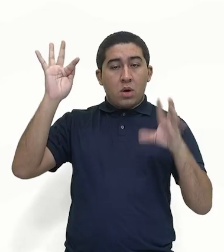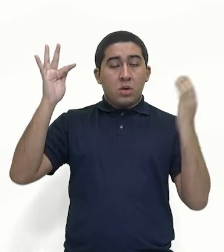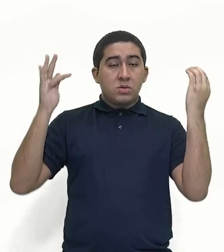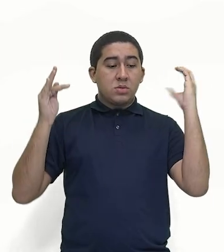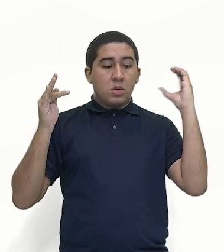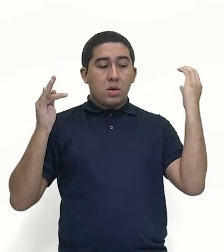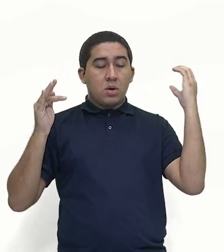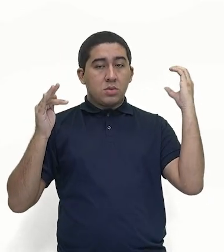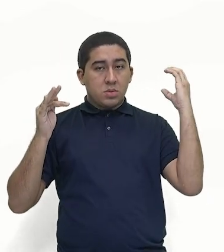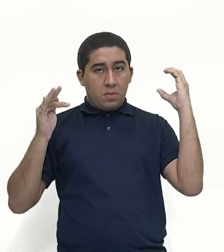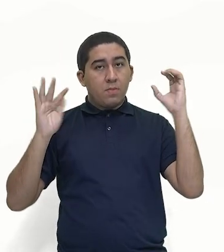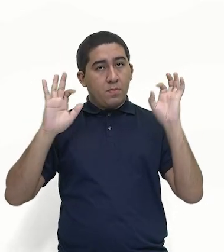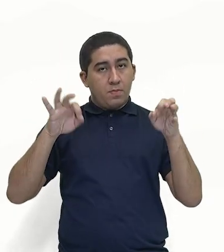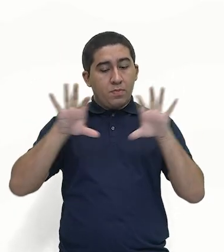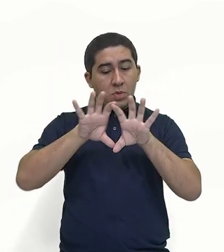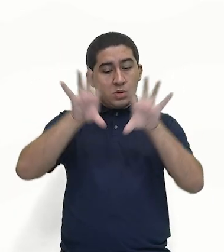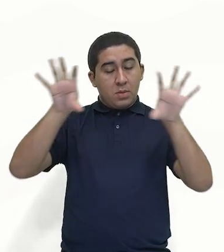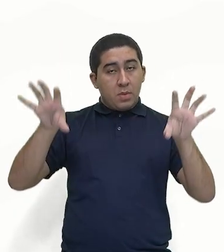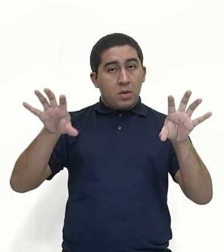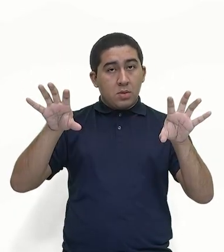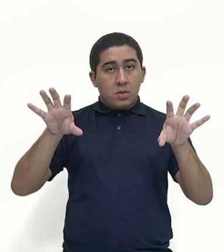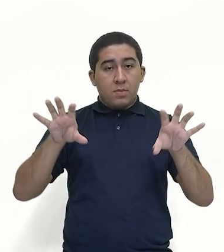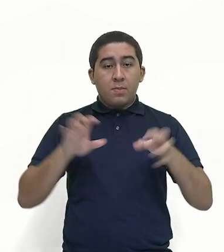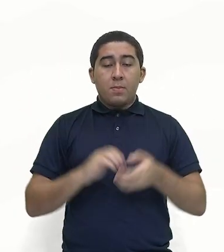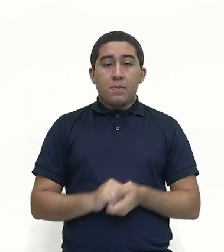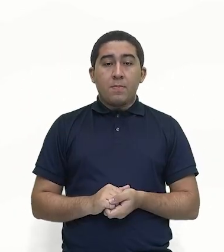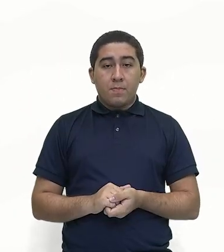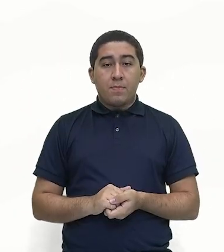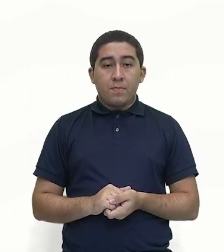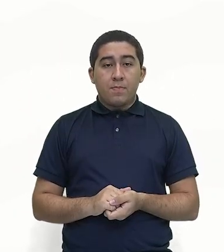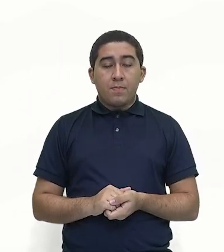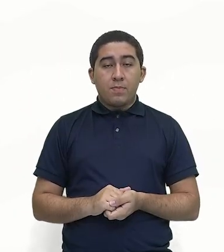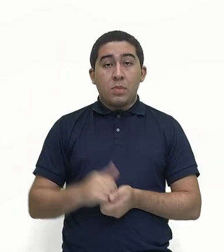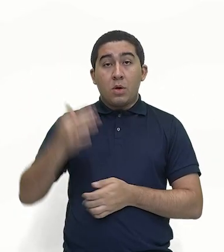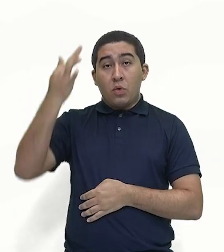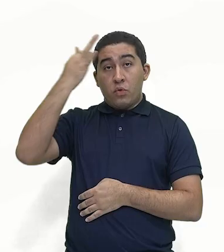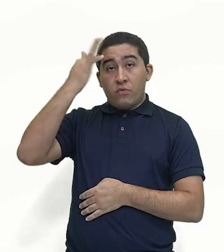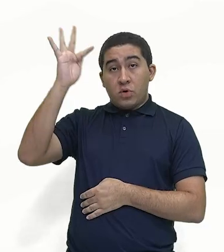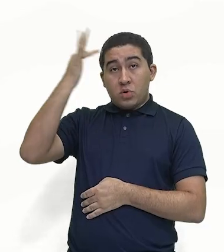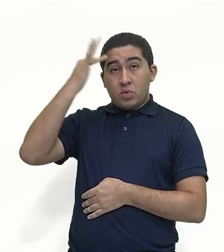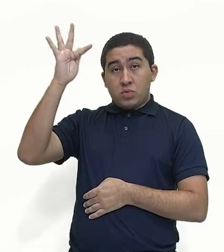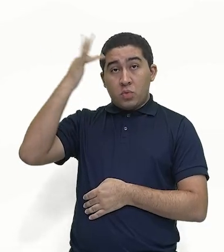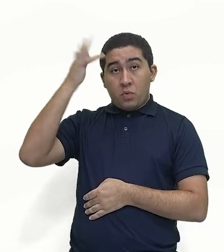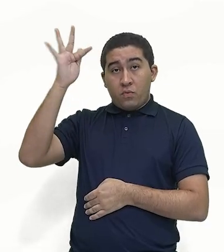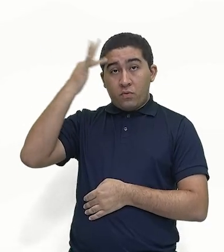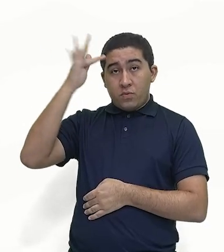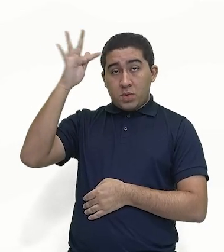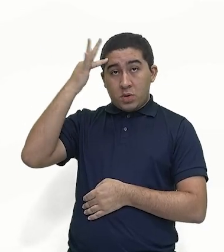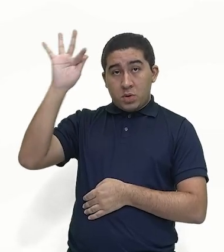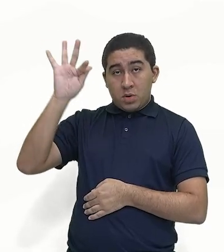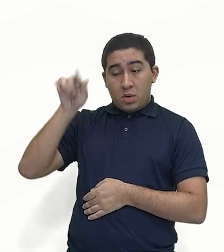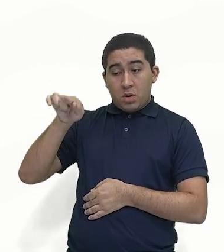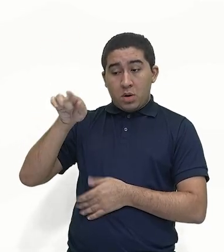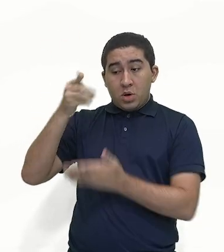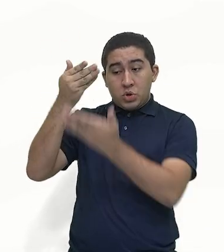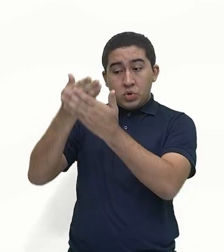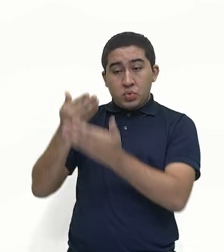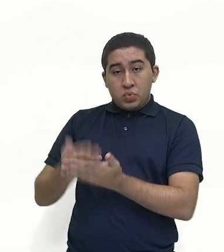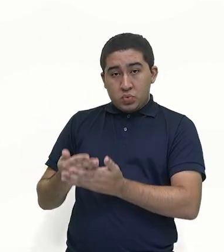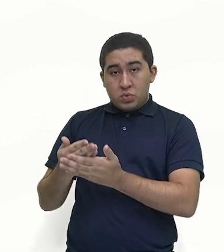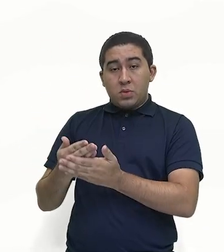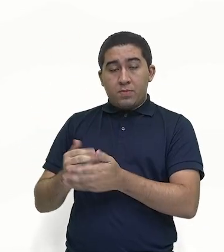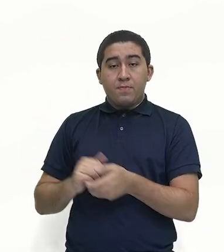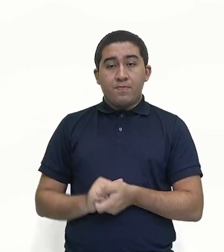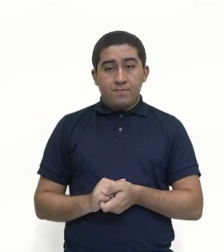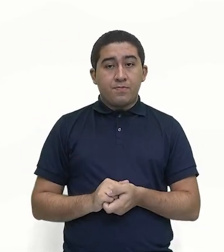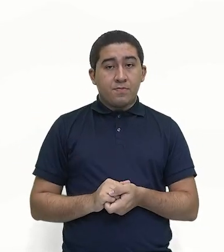ciência. A filosofia, portanto, ela vai estudar, né, a ciência, quando ela se debruça